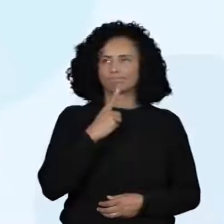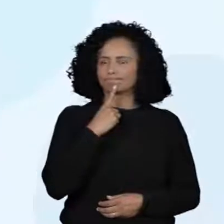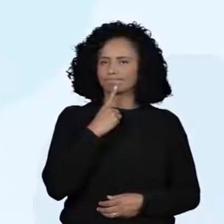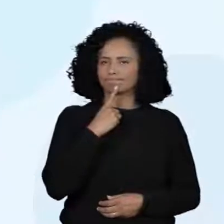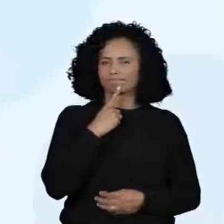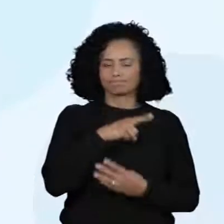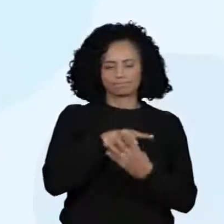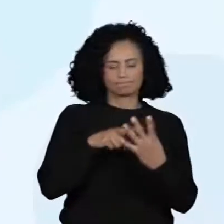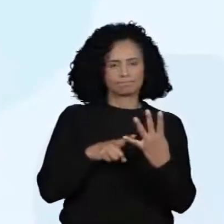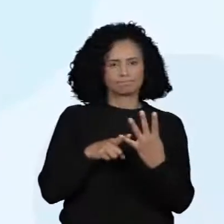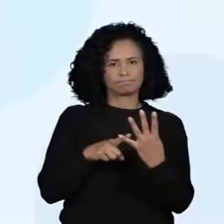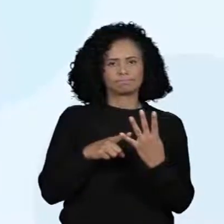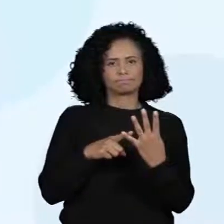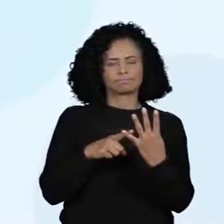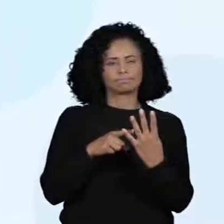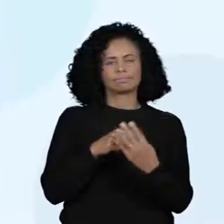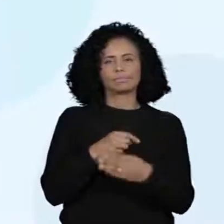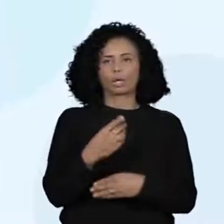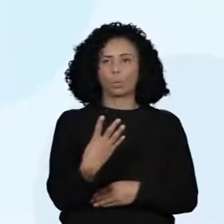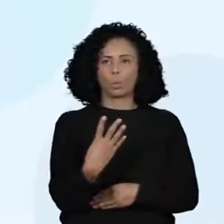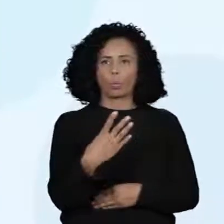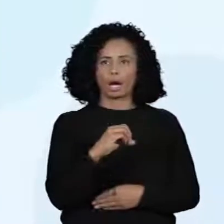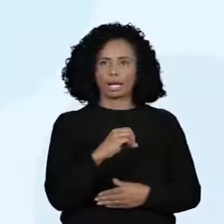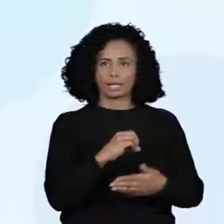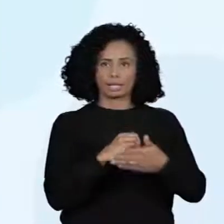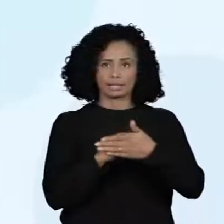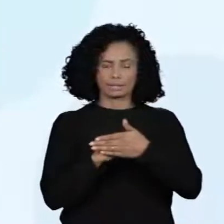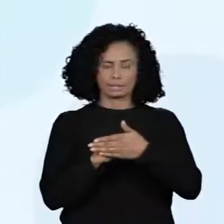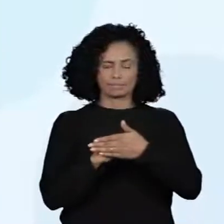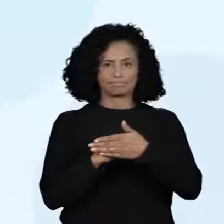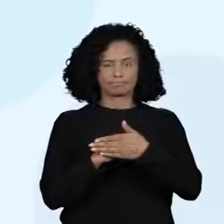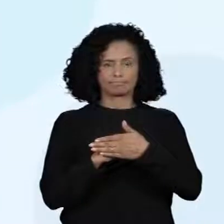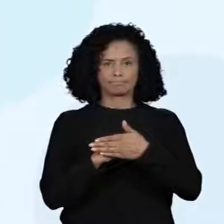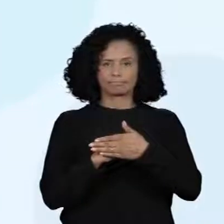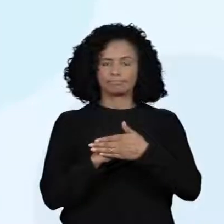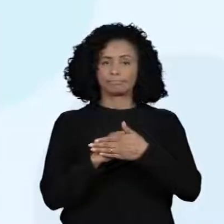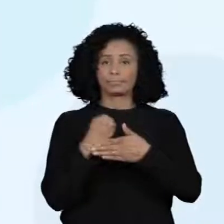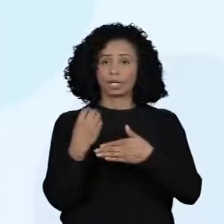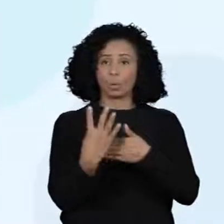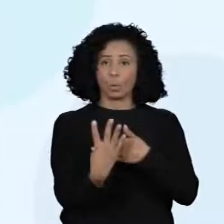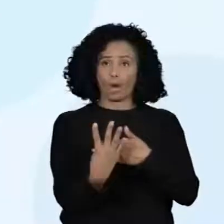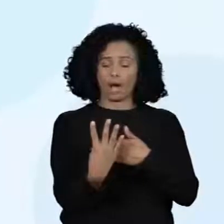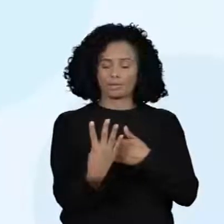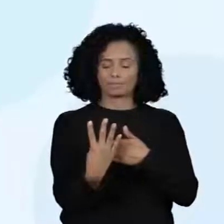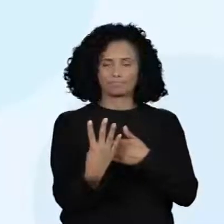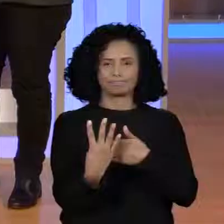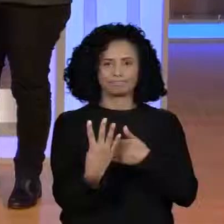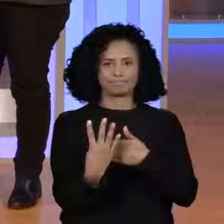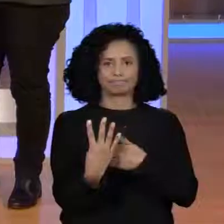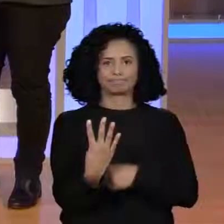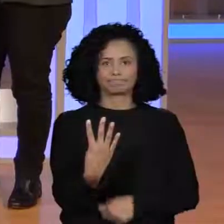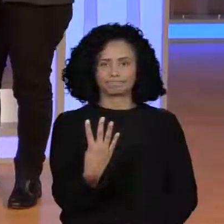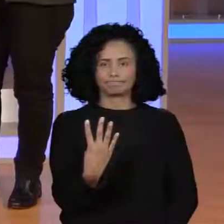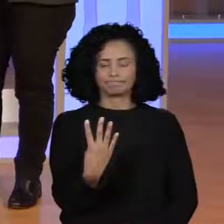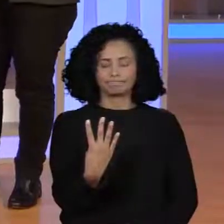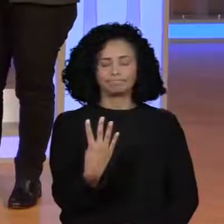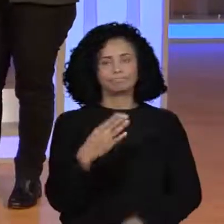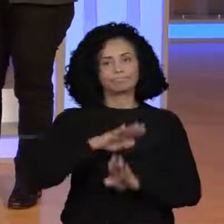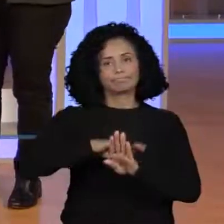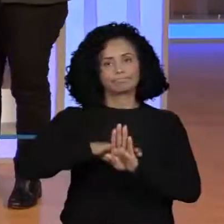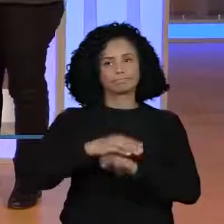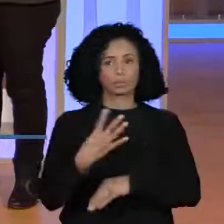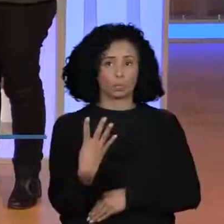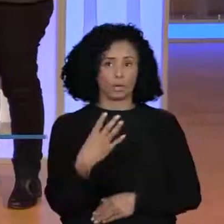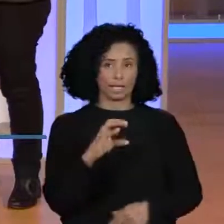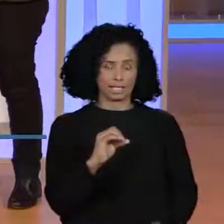dezenas. Então, logo, tem 10 dezenas de diferença, 10 unidades a mais, Isso. uma